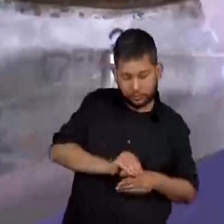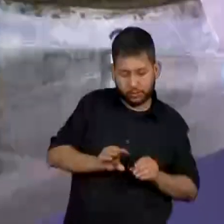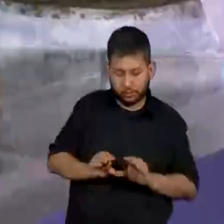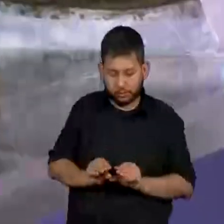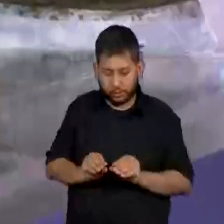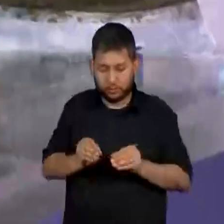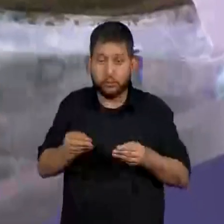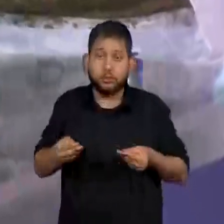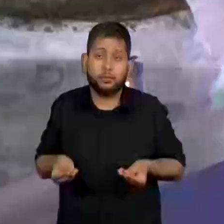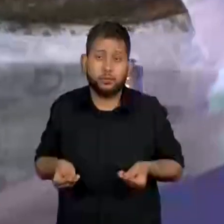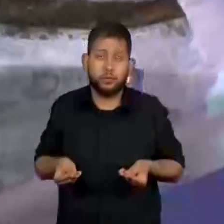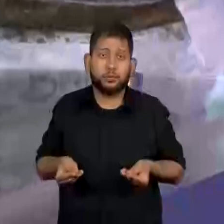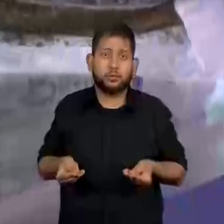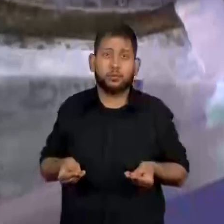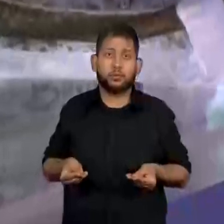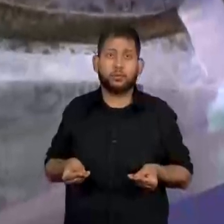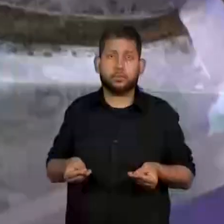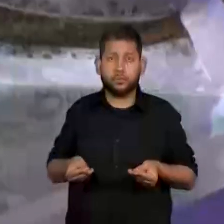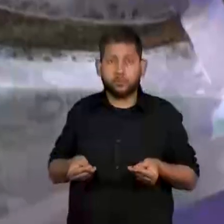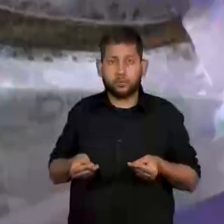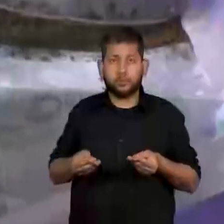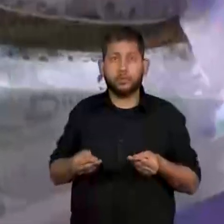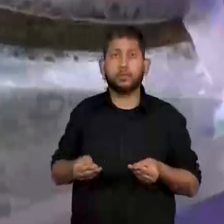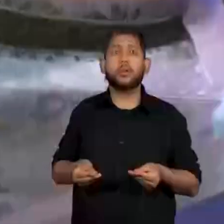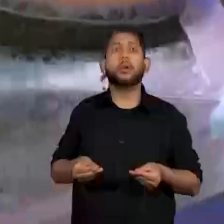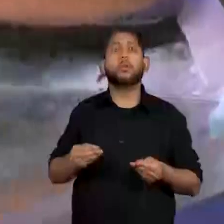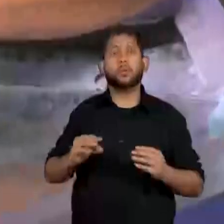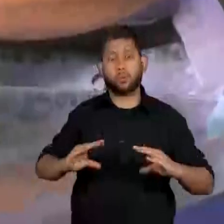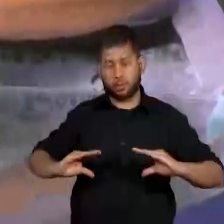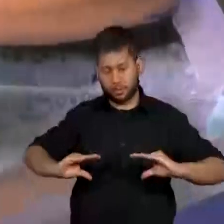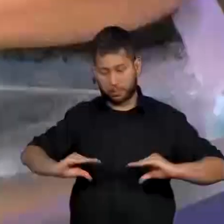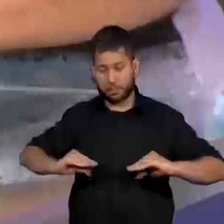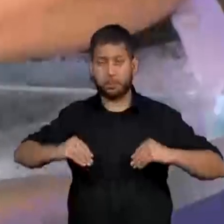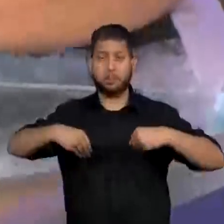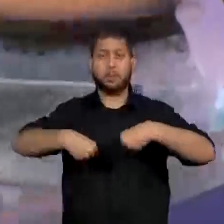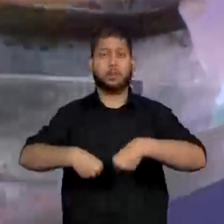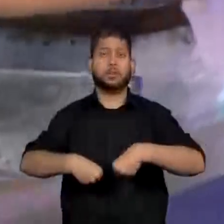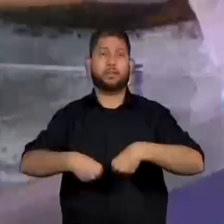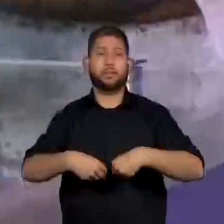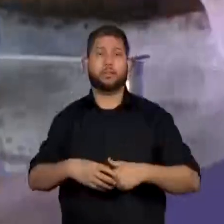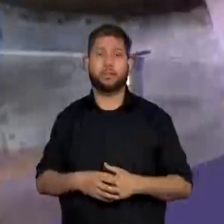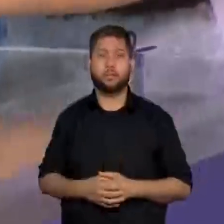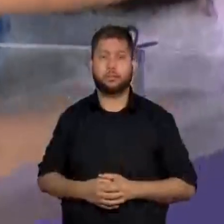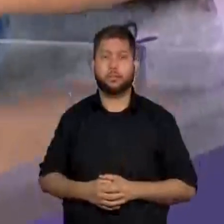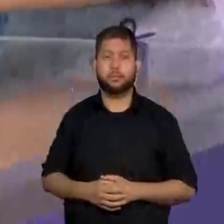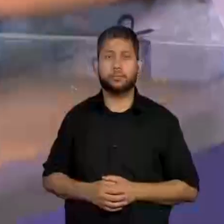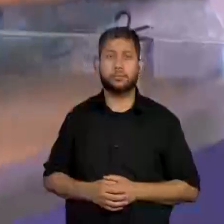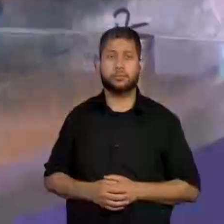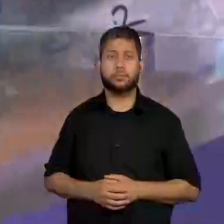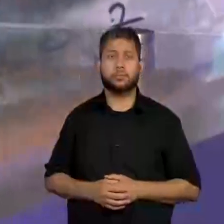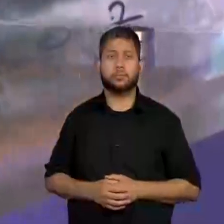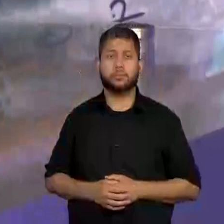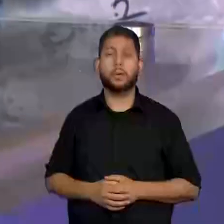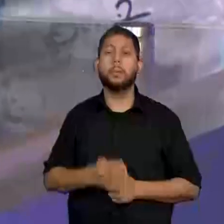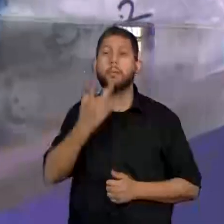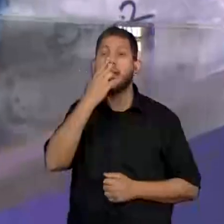parte de baixo aqui ó eu vou dobrar para dentro como se fosse uma casquinha de sorvete